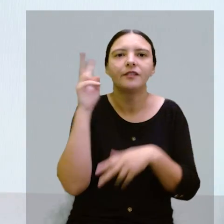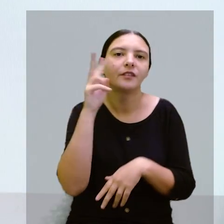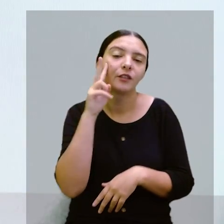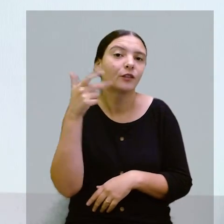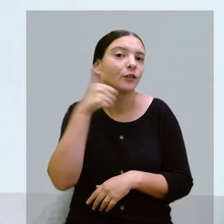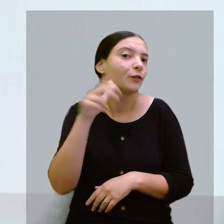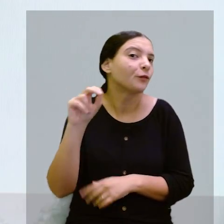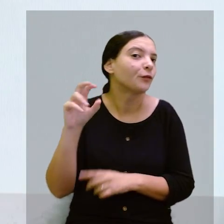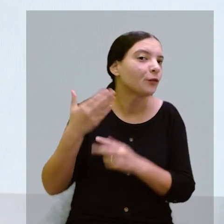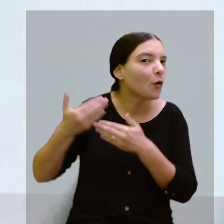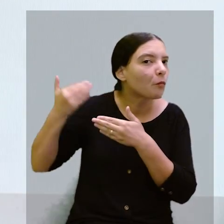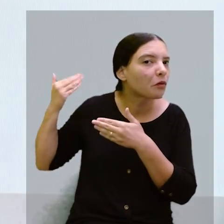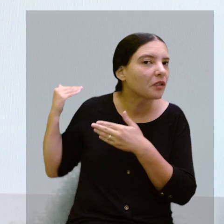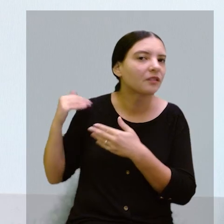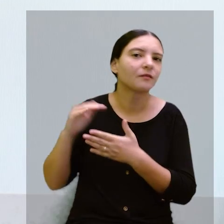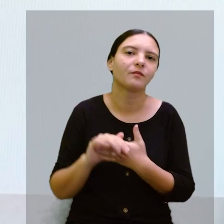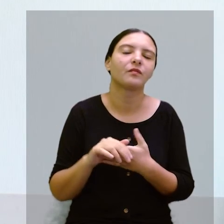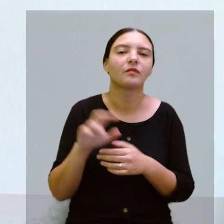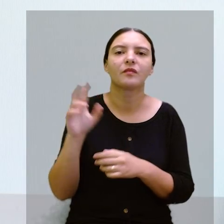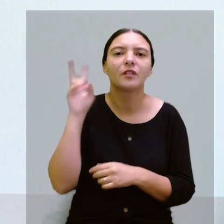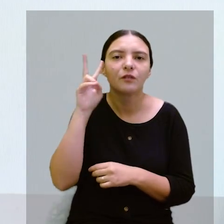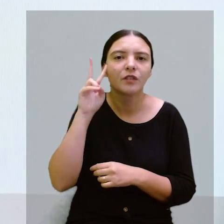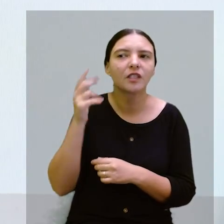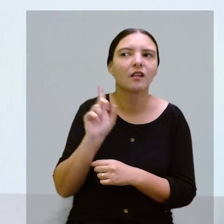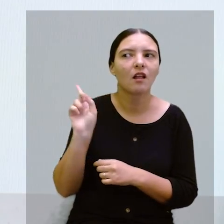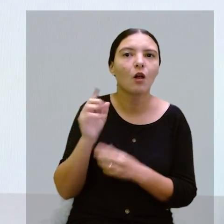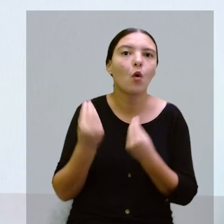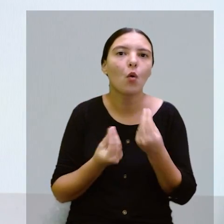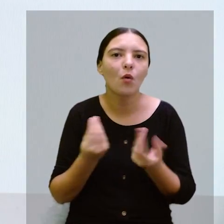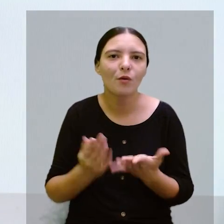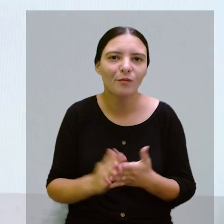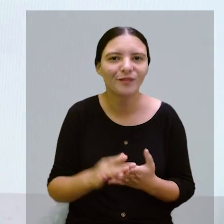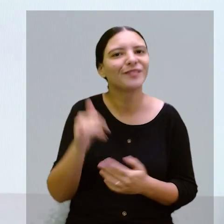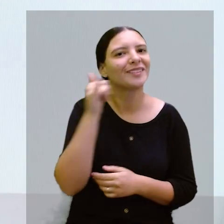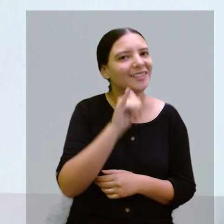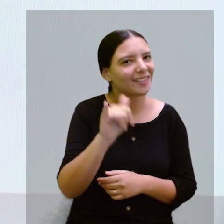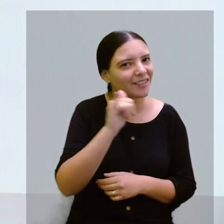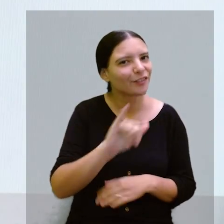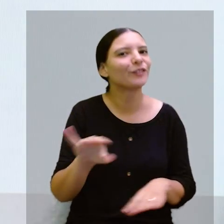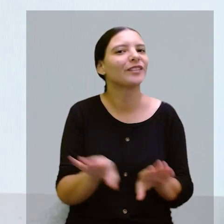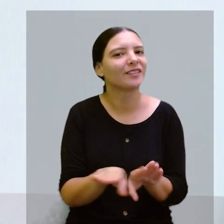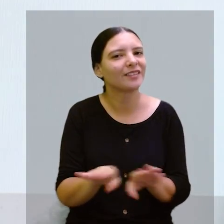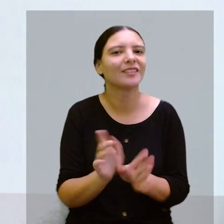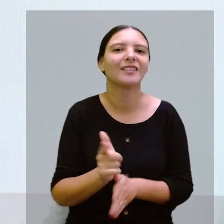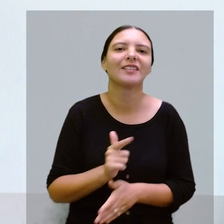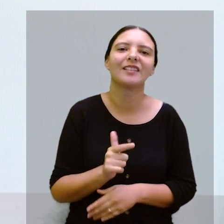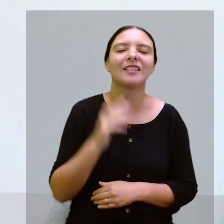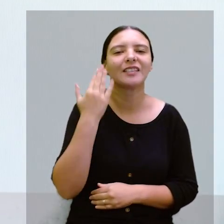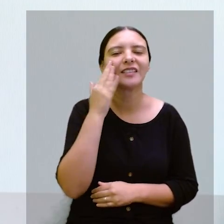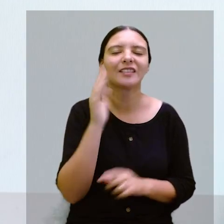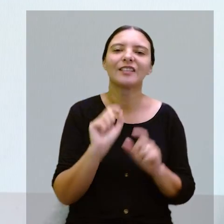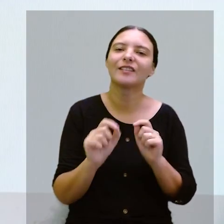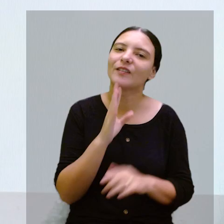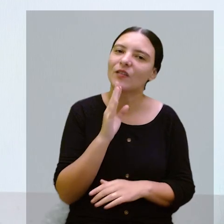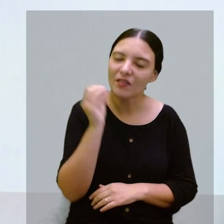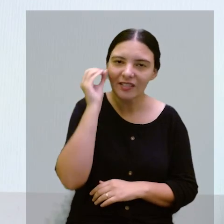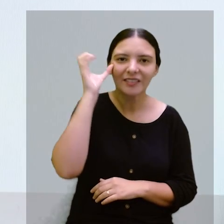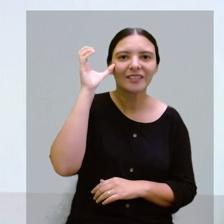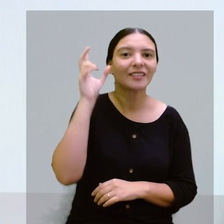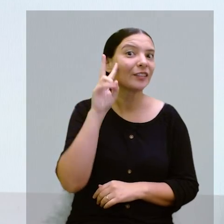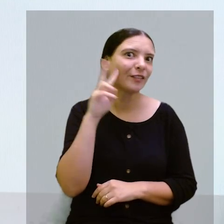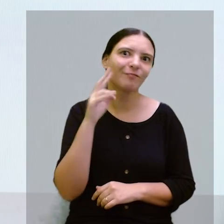avó passou, ouvir da sua avó a história de vida dela. Nisso também tem uma narrativa sendo tramada. E entender, conhecer essas